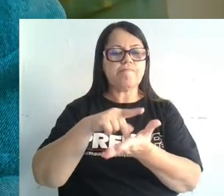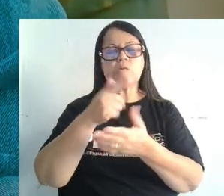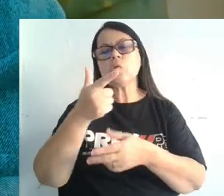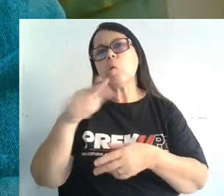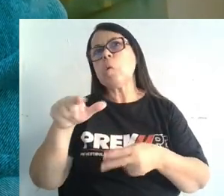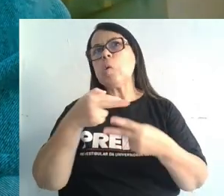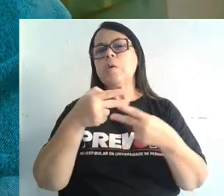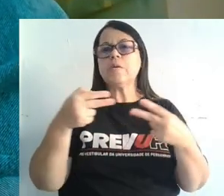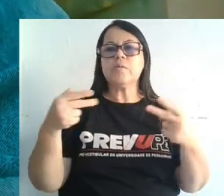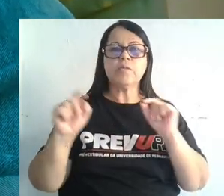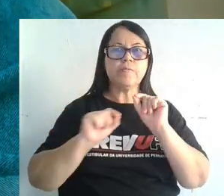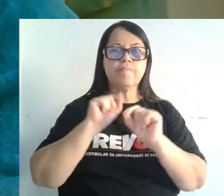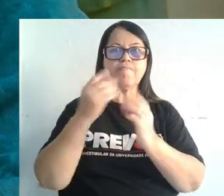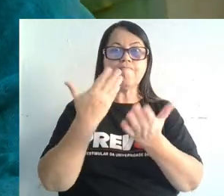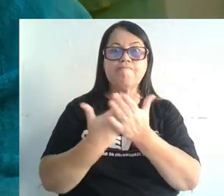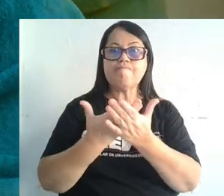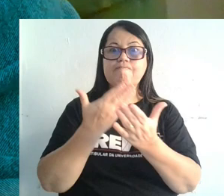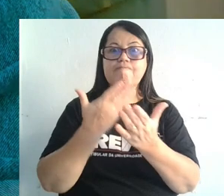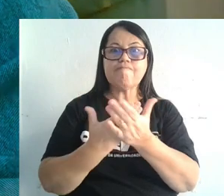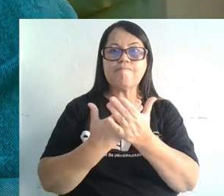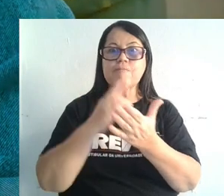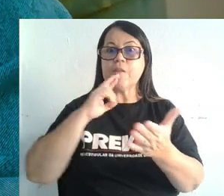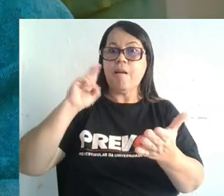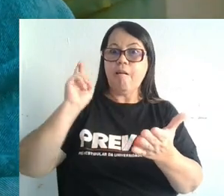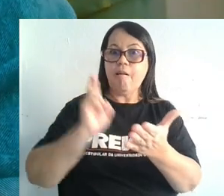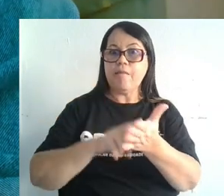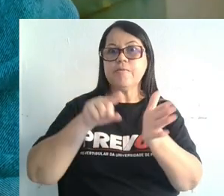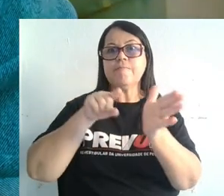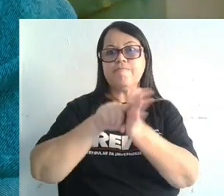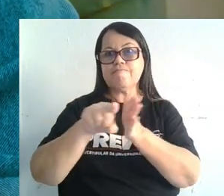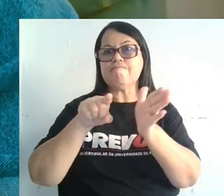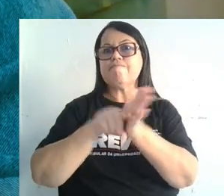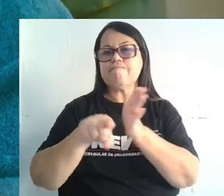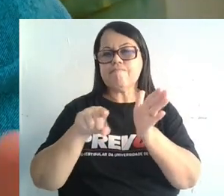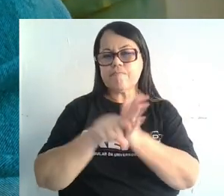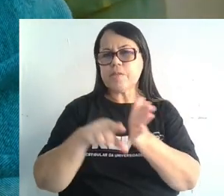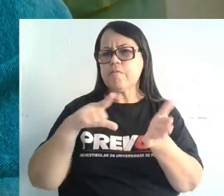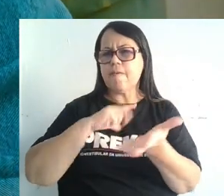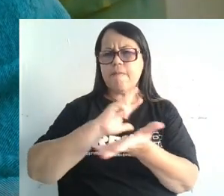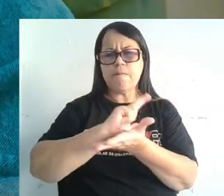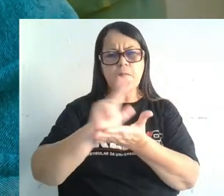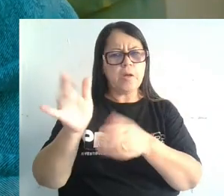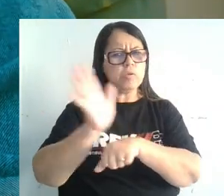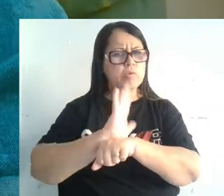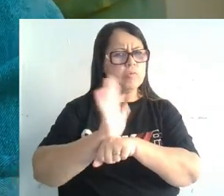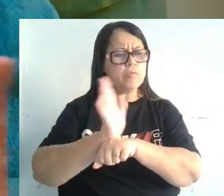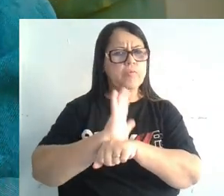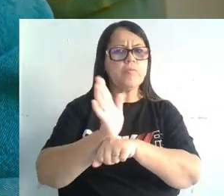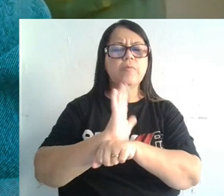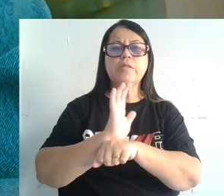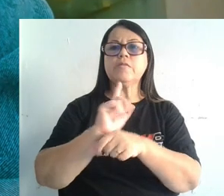outra prática que é muito legal é estudar a resolução dessas questões comentadas, tá? Então, tem muitos vídeos em várias